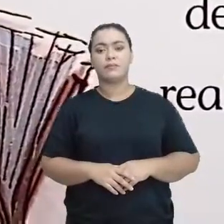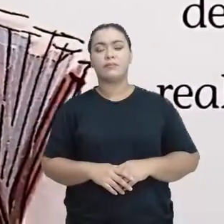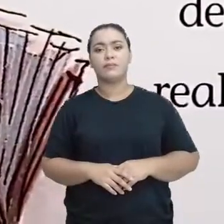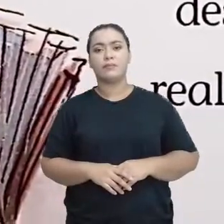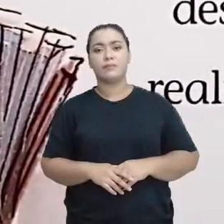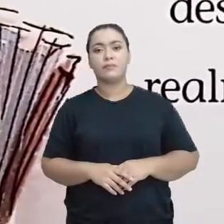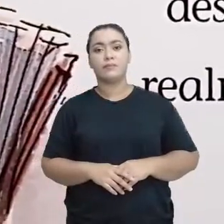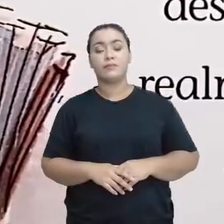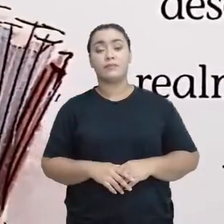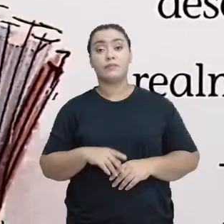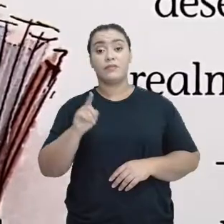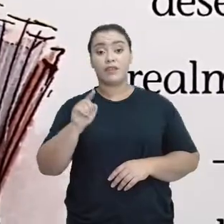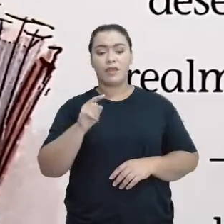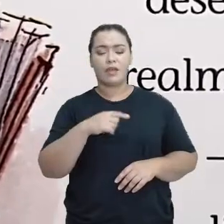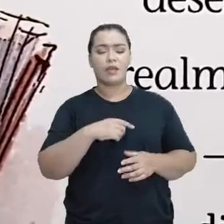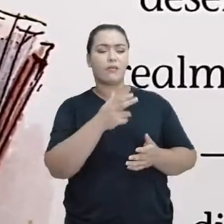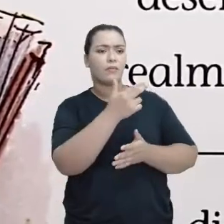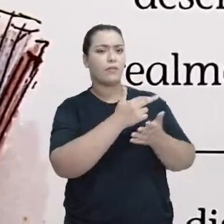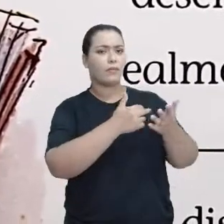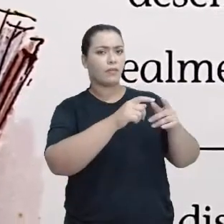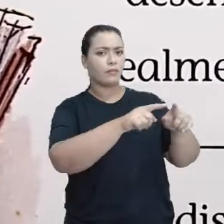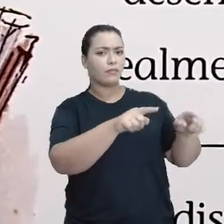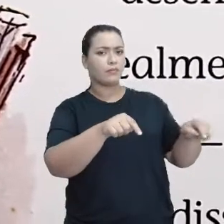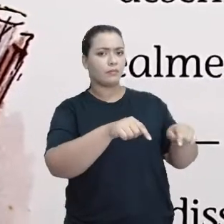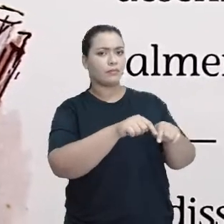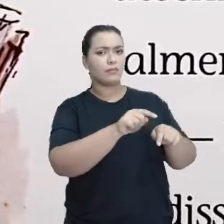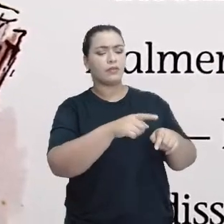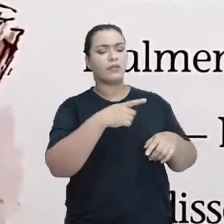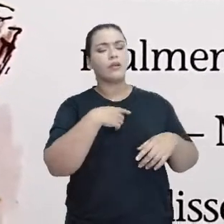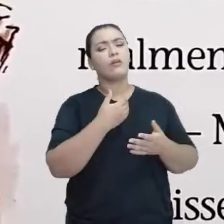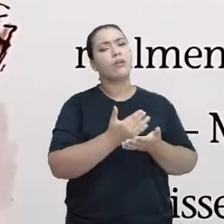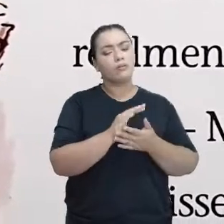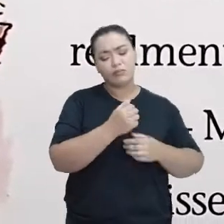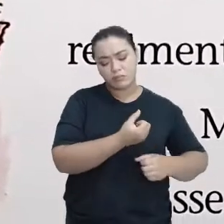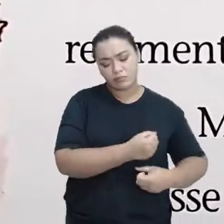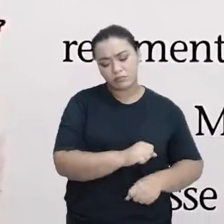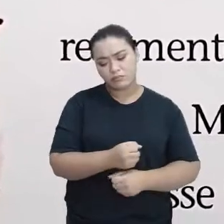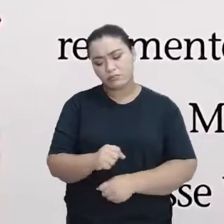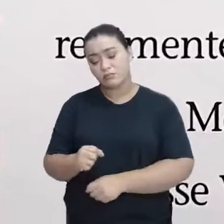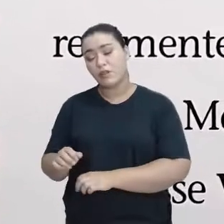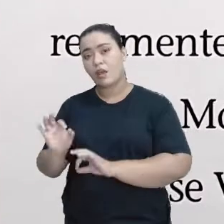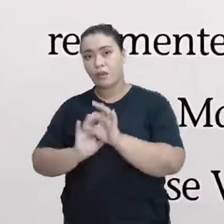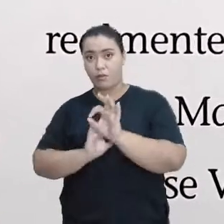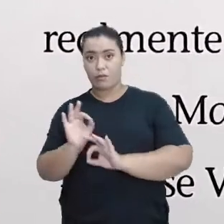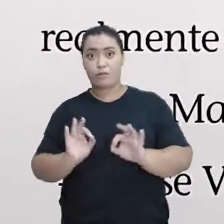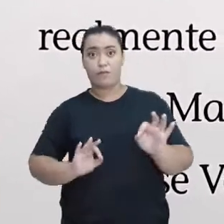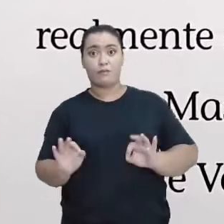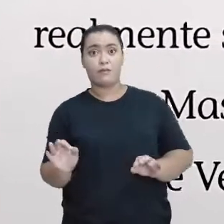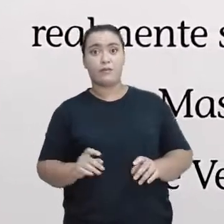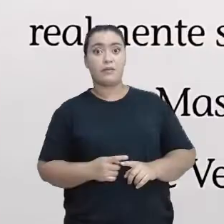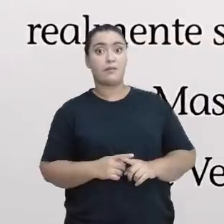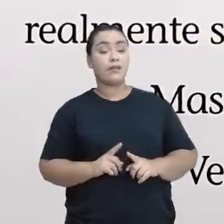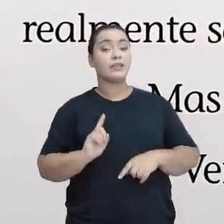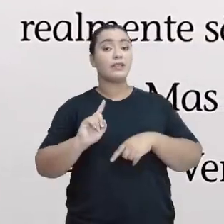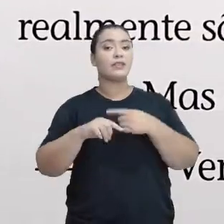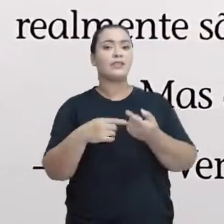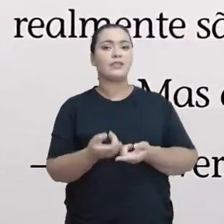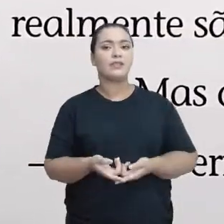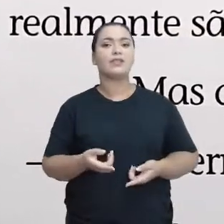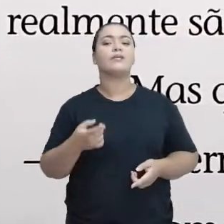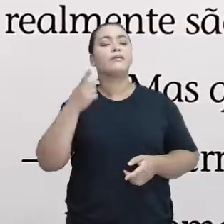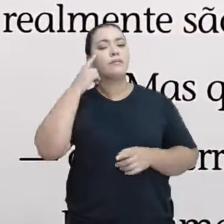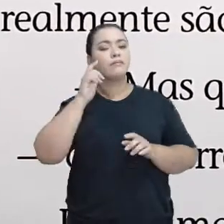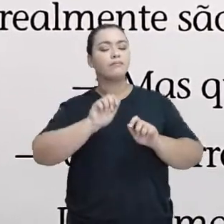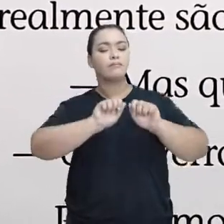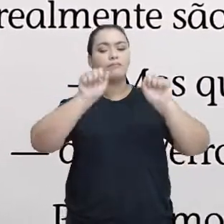No ateliê de Verrocchio, Leonardo começou varrendo o chão e fazendo arrumações, mas logo passou a esticar